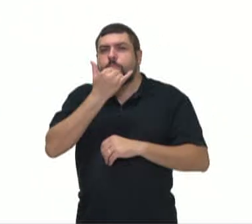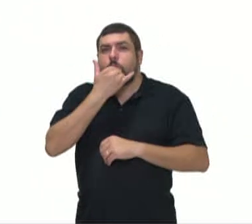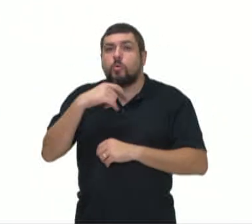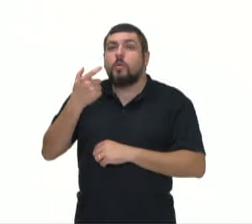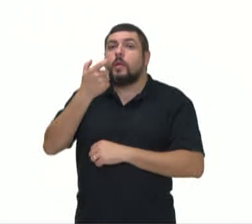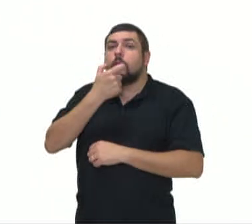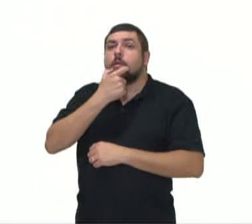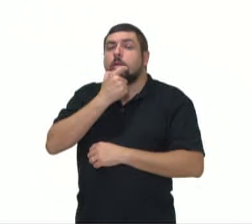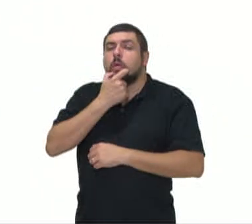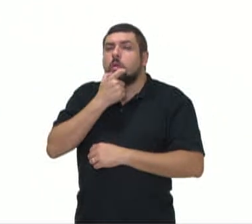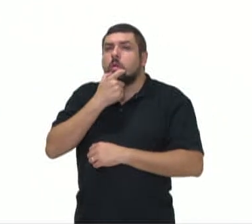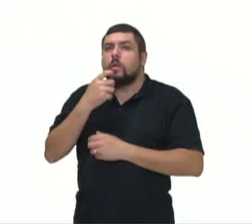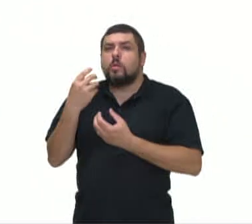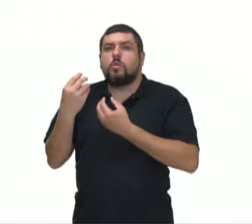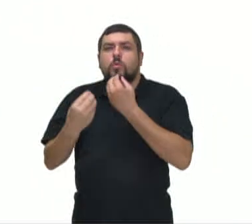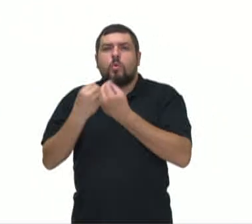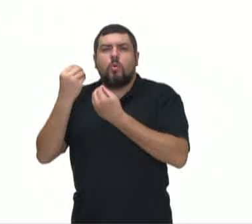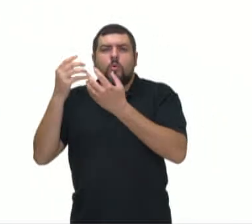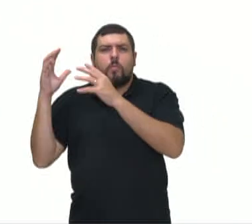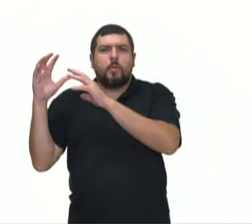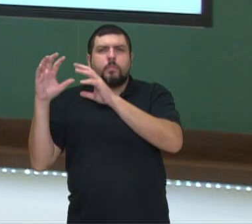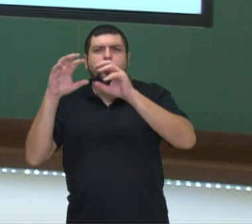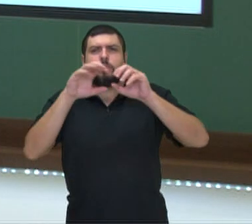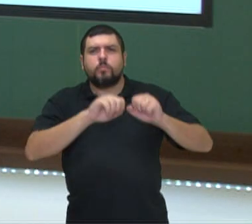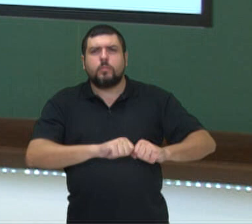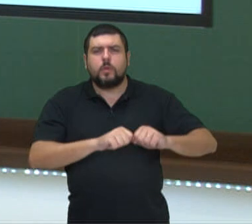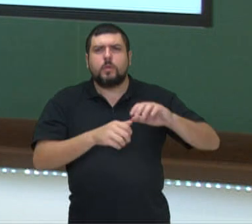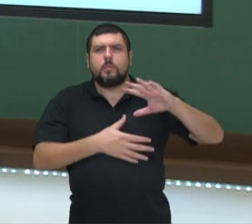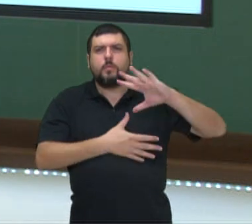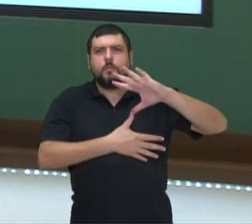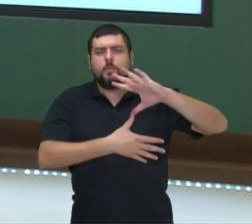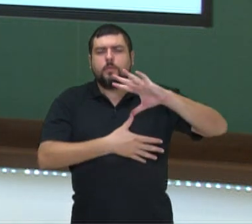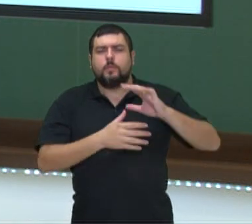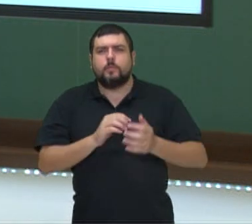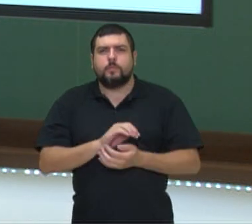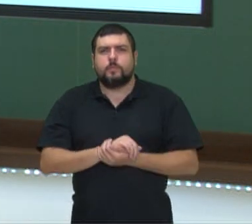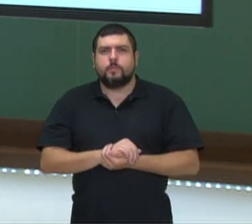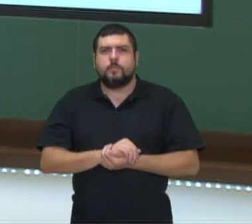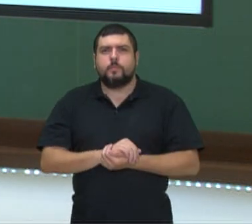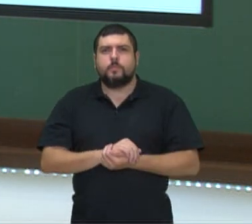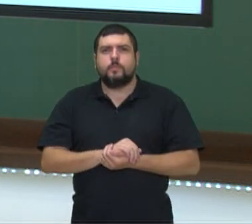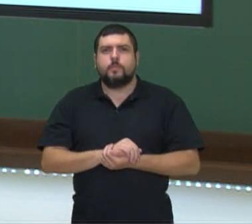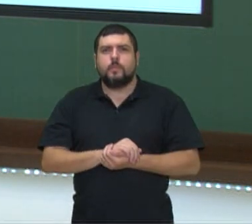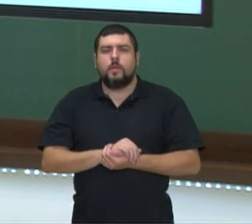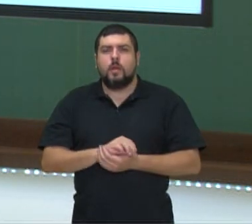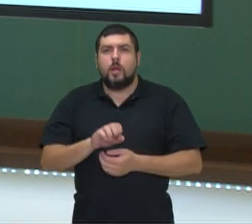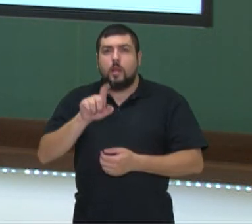resolvem colonizar a América, né? Resolvem vir para a América? Foi durante